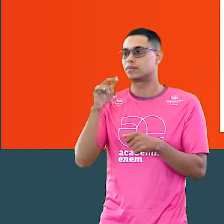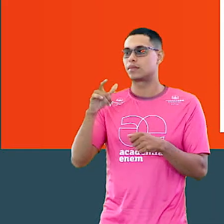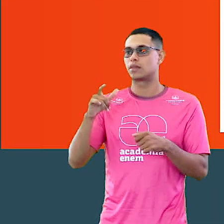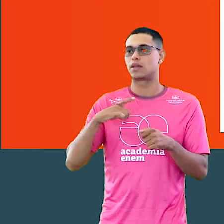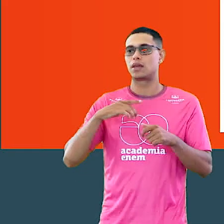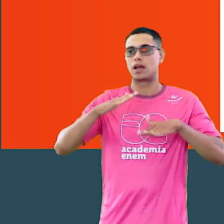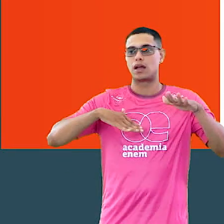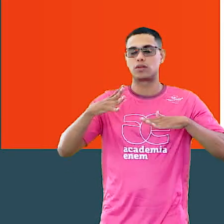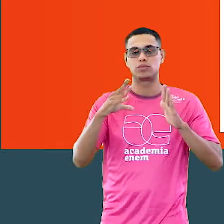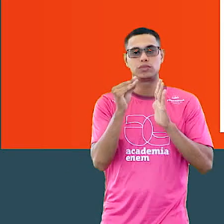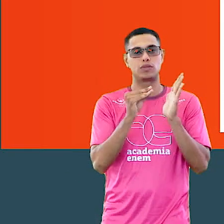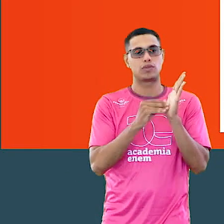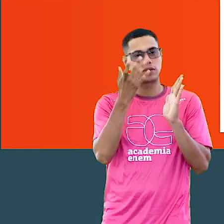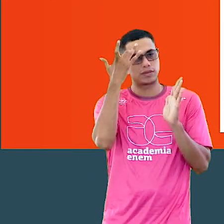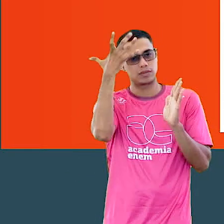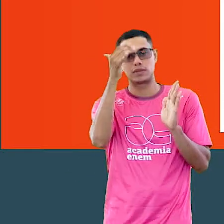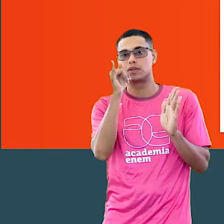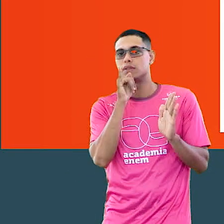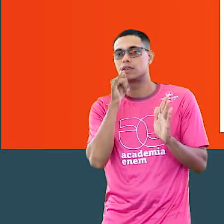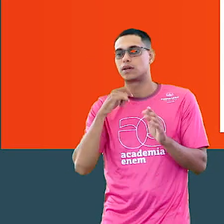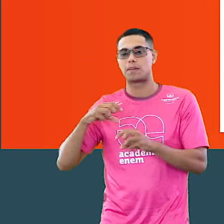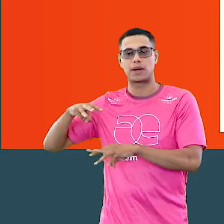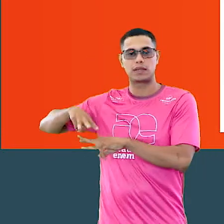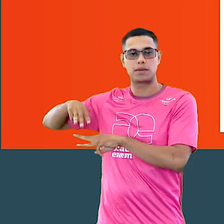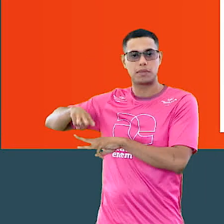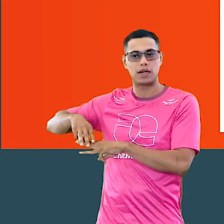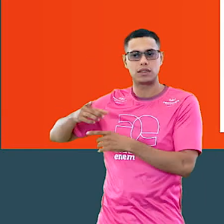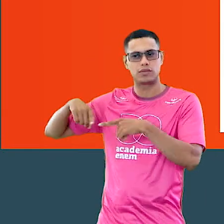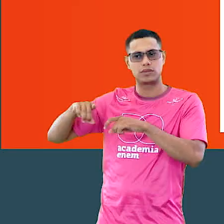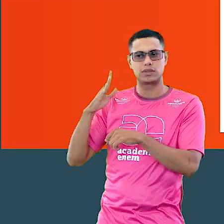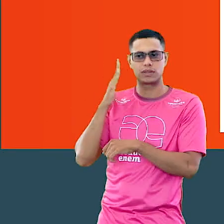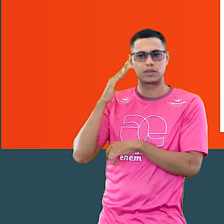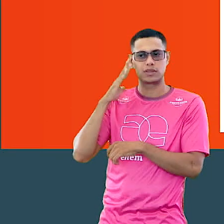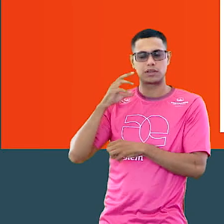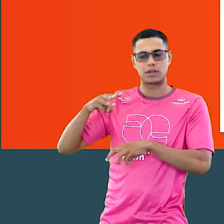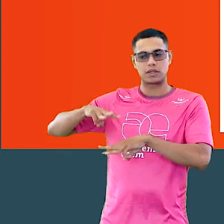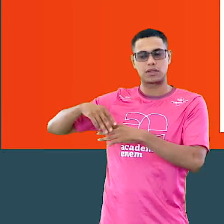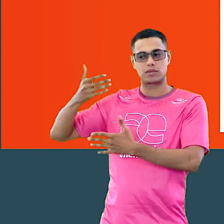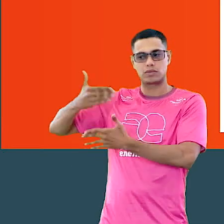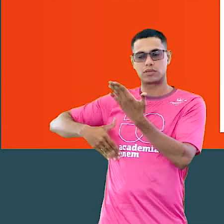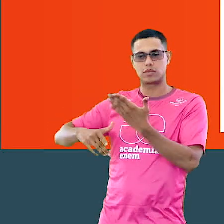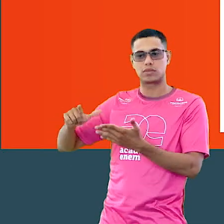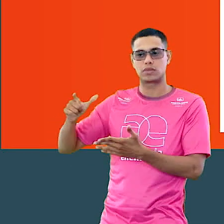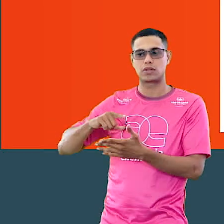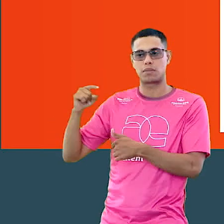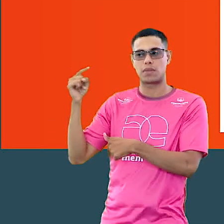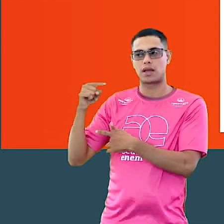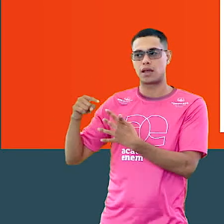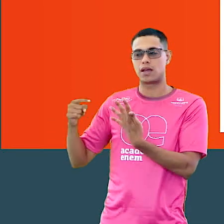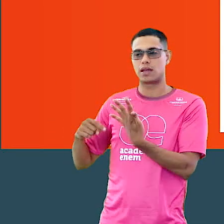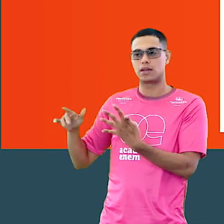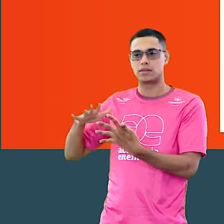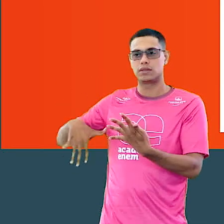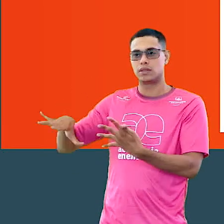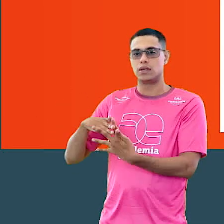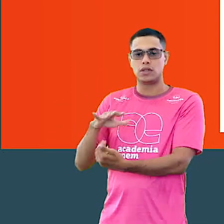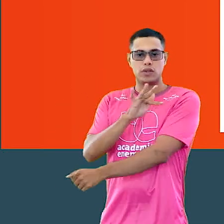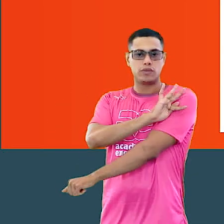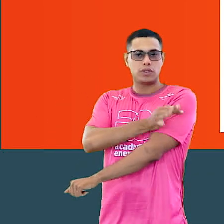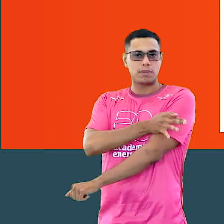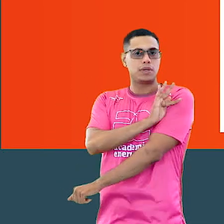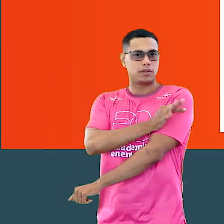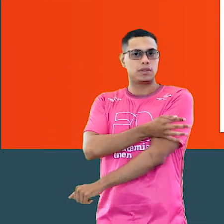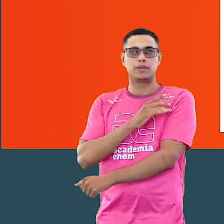mais fáceis. Vou dar um exemplo rápido aqui de matemática. Vocês sabem que na prova de matemática do Enem cai muito a matéria do ensino